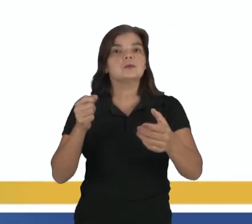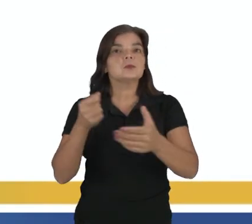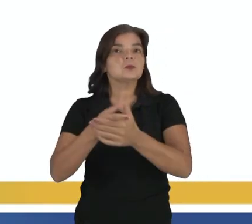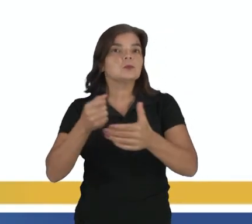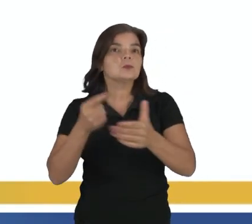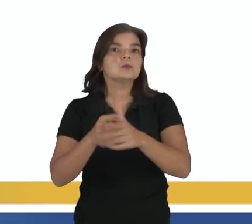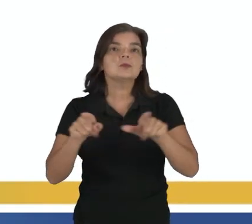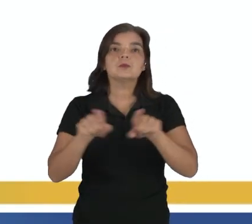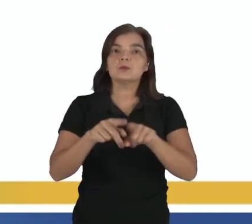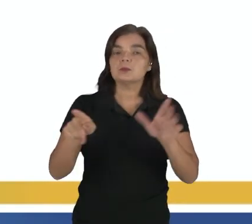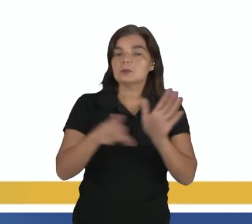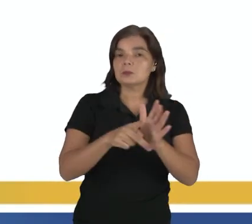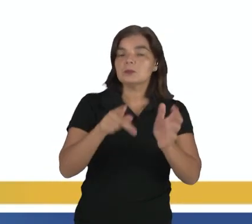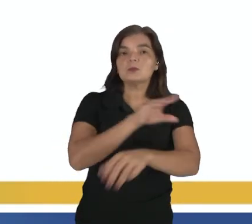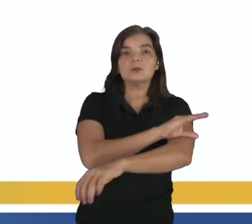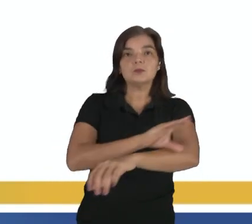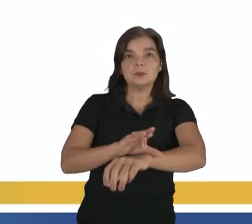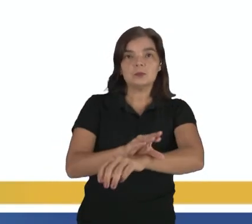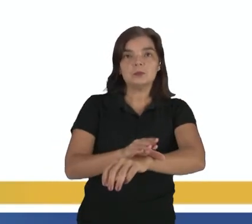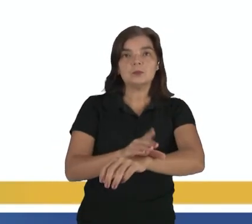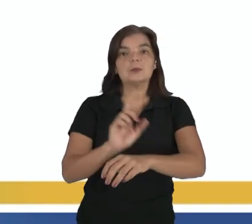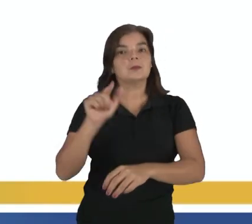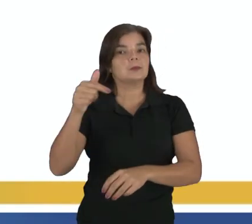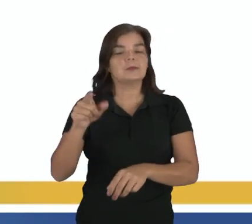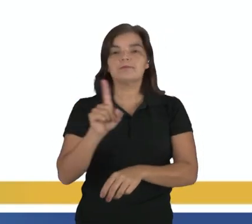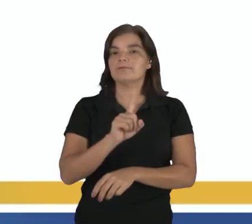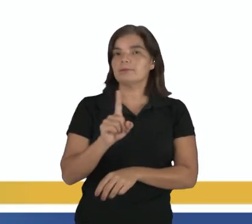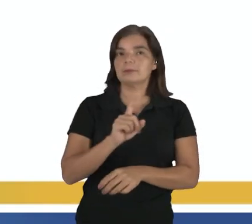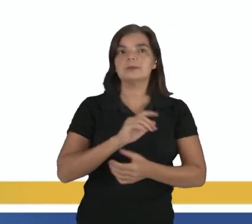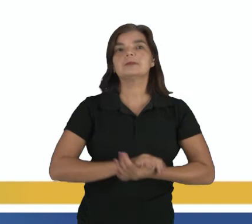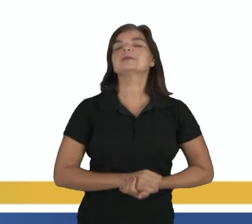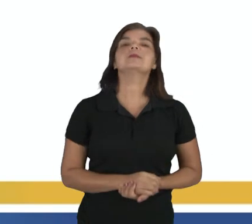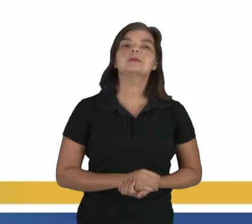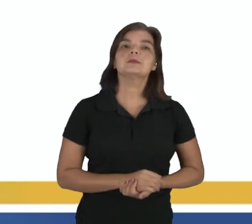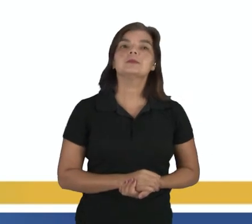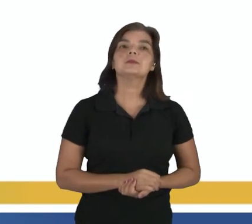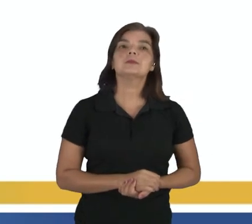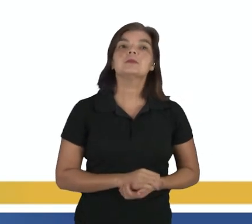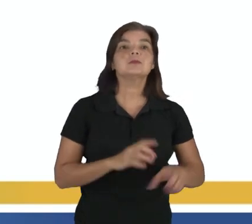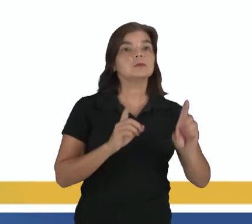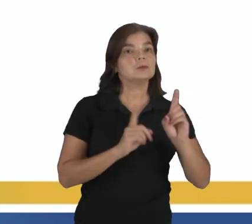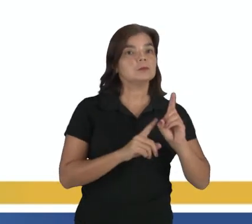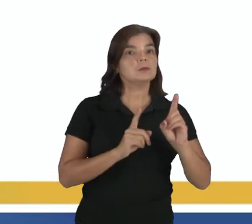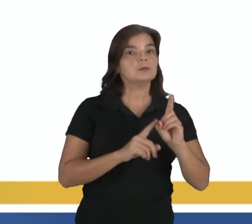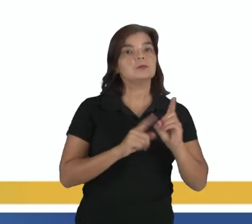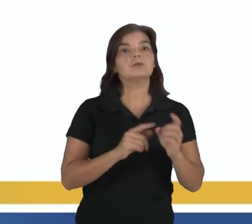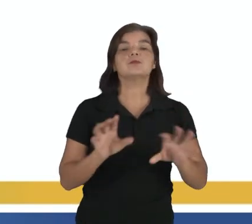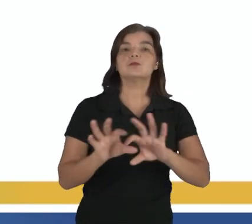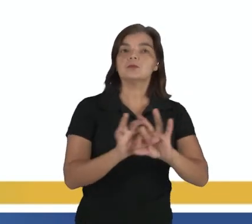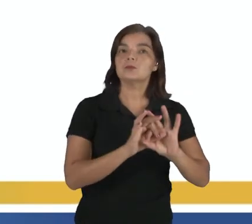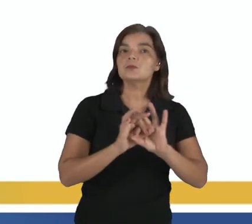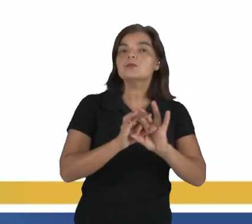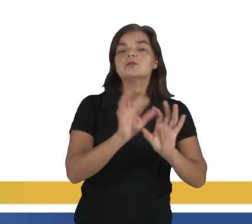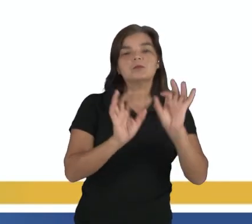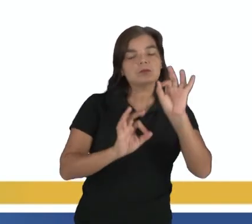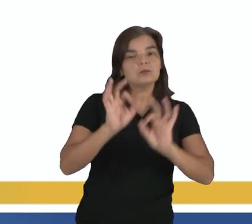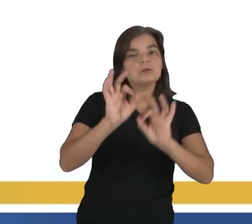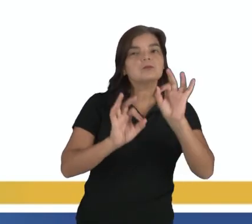consuma apenas a sua própria cultura, alheio às demais. Alternativa D: